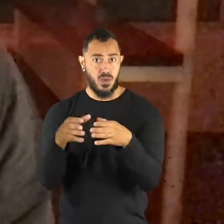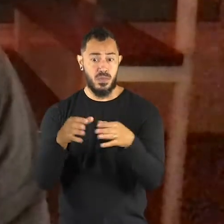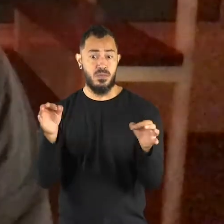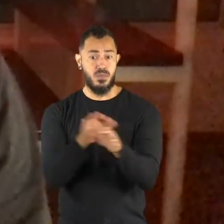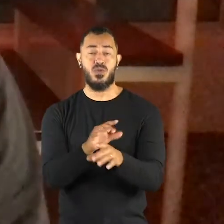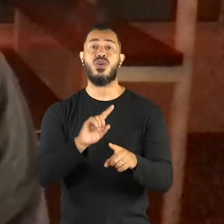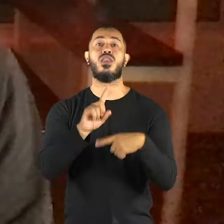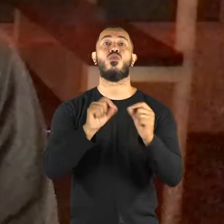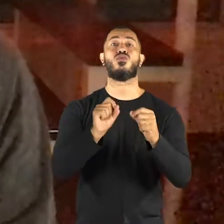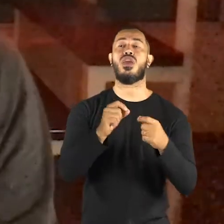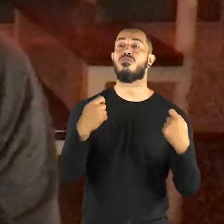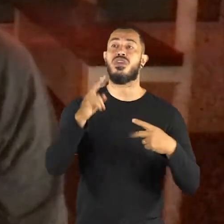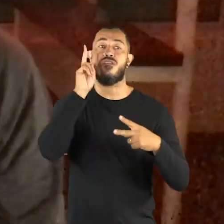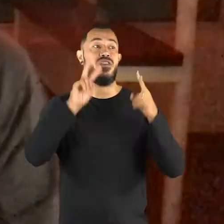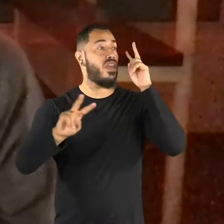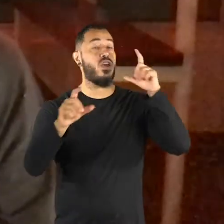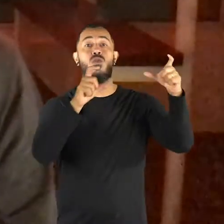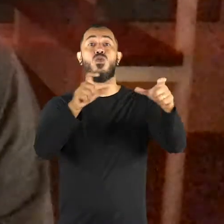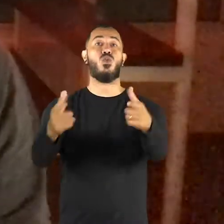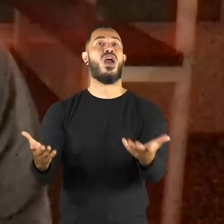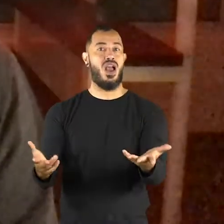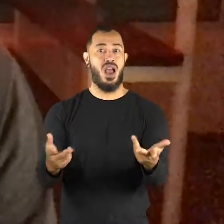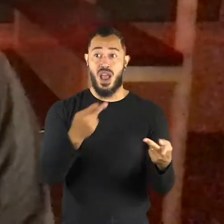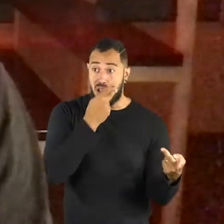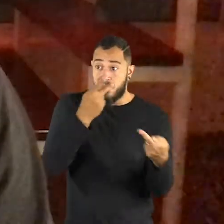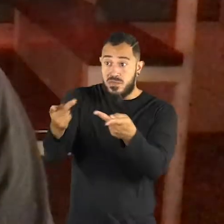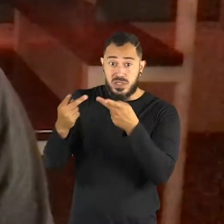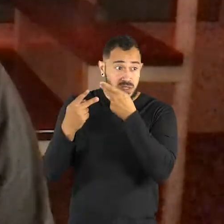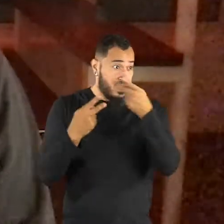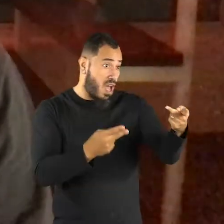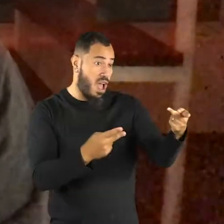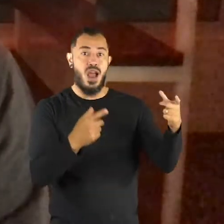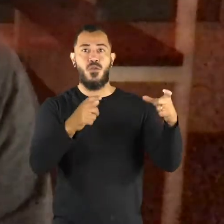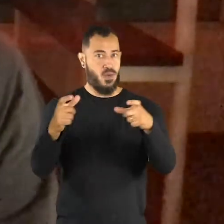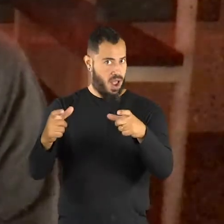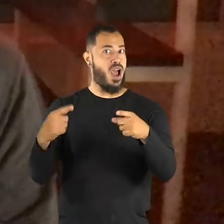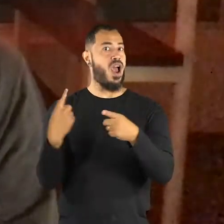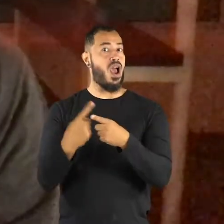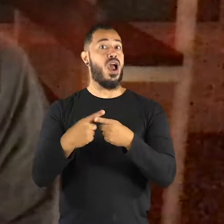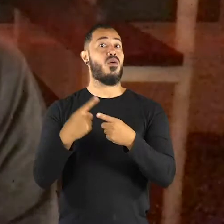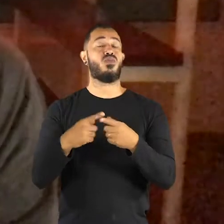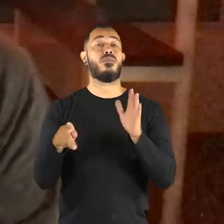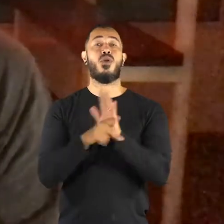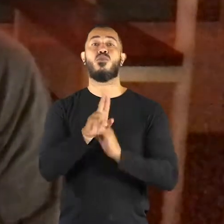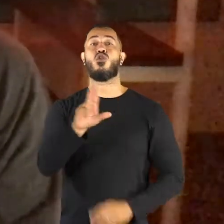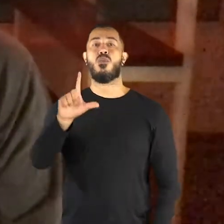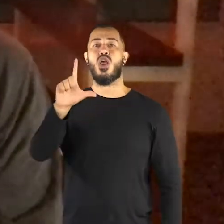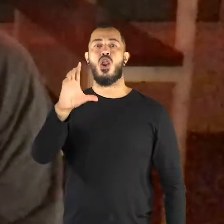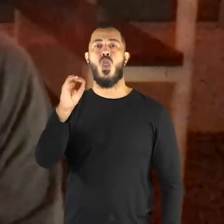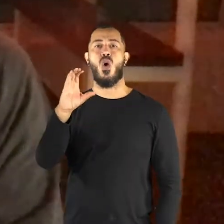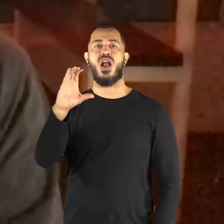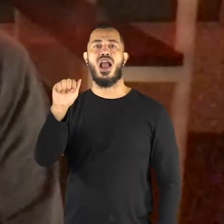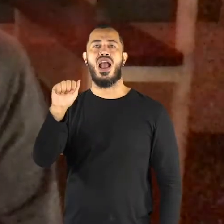as locações. Por que isso é importante? A importância de se visitar uma locação é de você começar a criar a